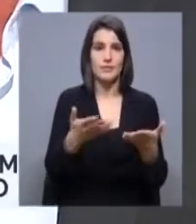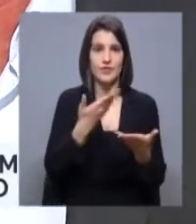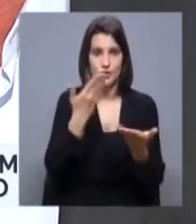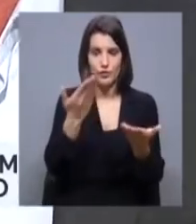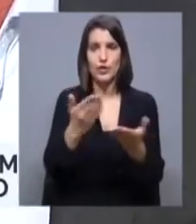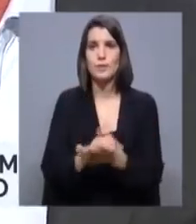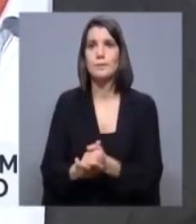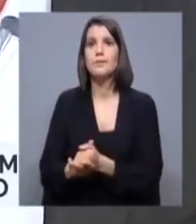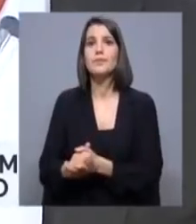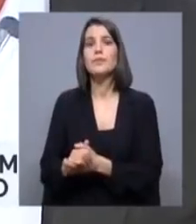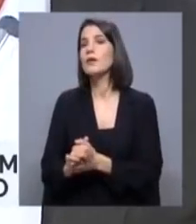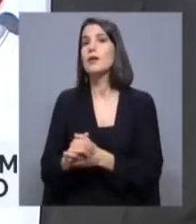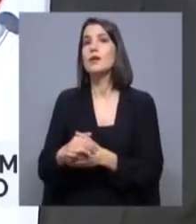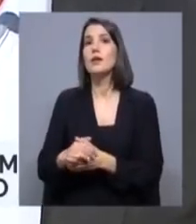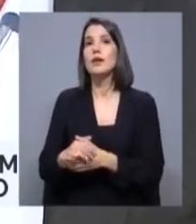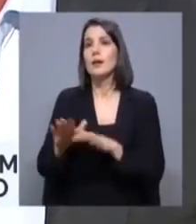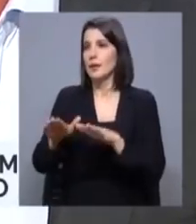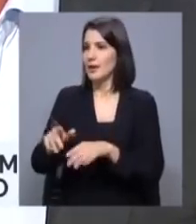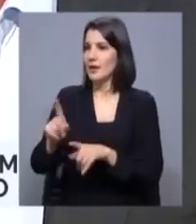ficou